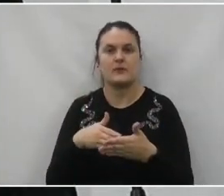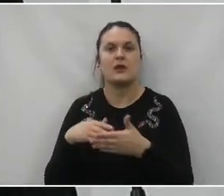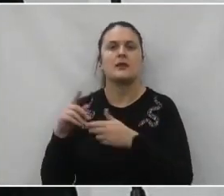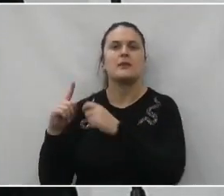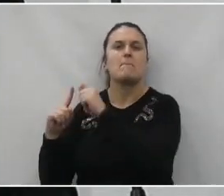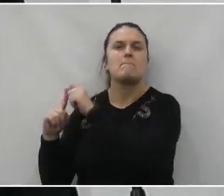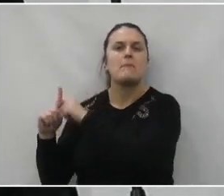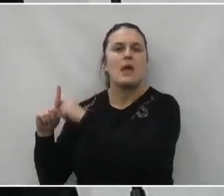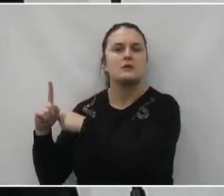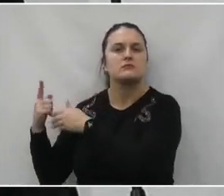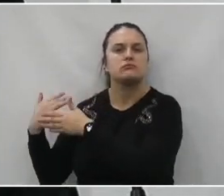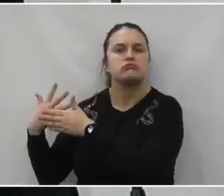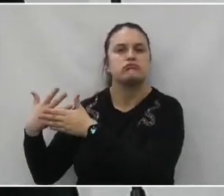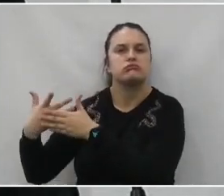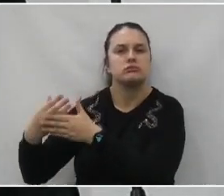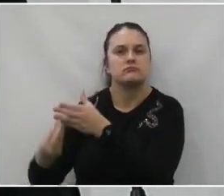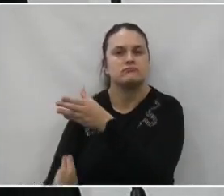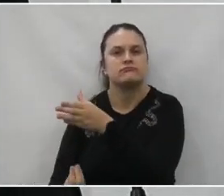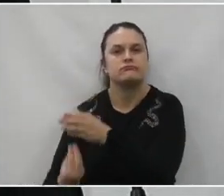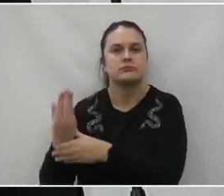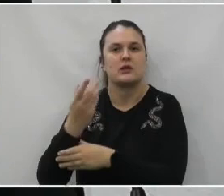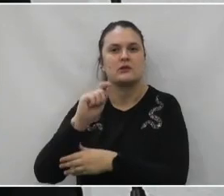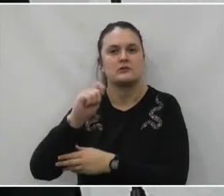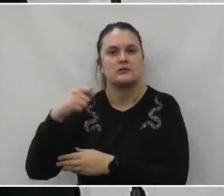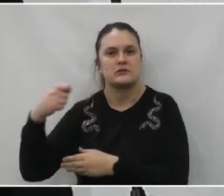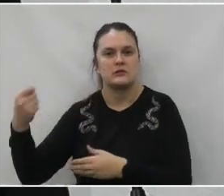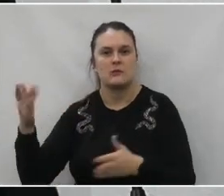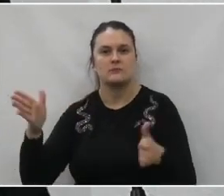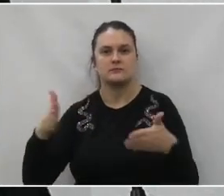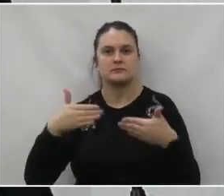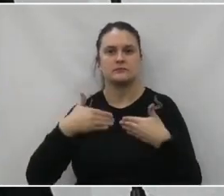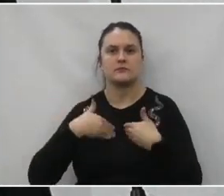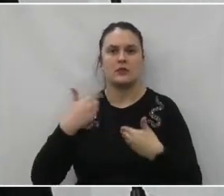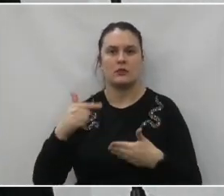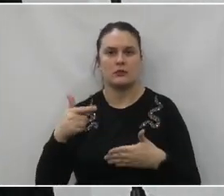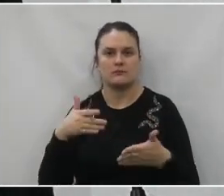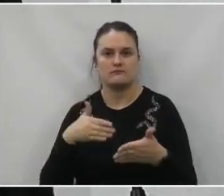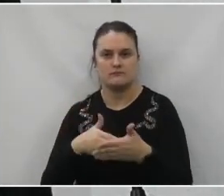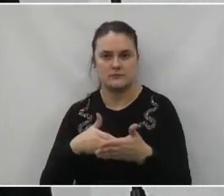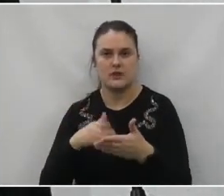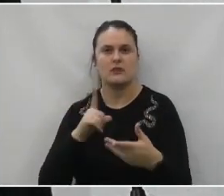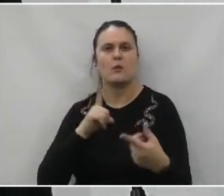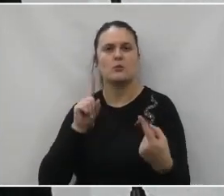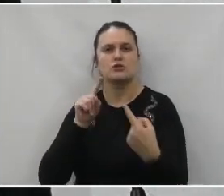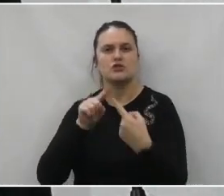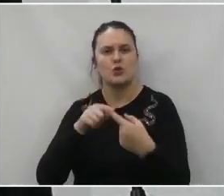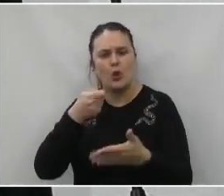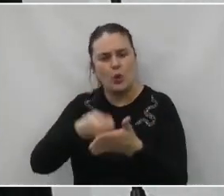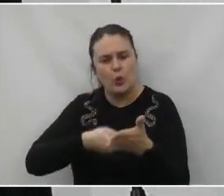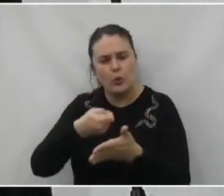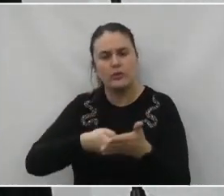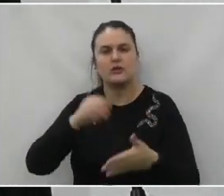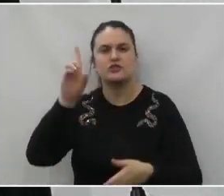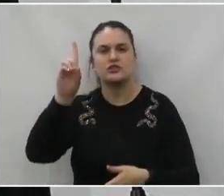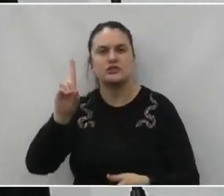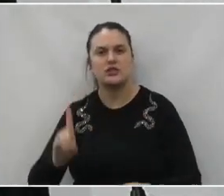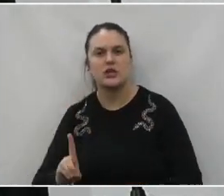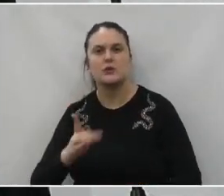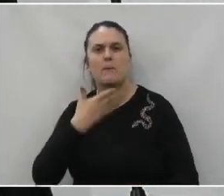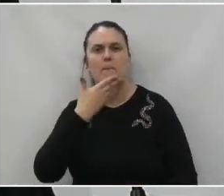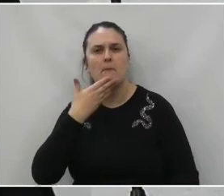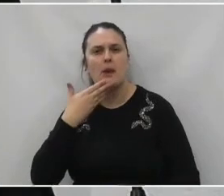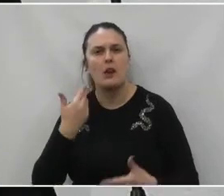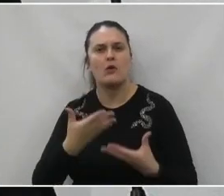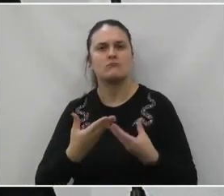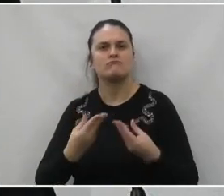meses se transformou na Associação Autismo Sem Barreira. Essa associação visa lutar pelos direitos e melhor qualidade de vida para